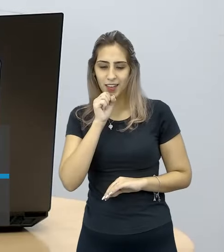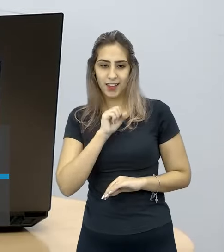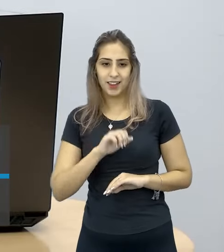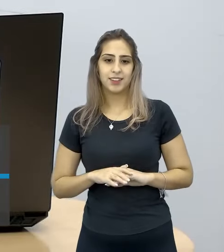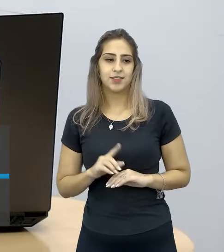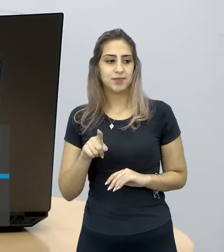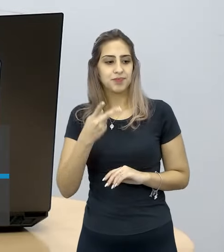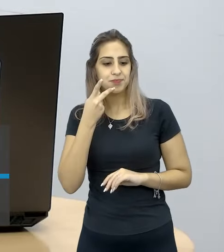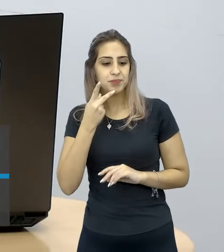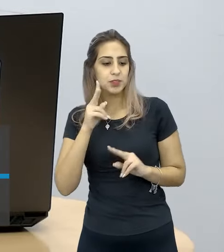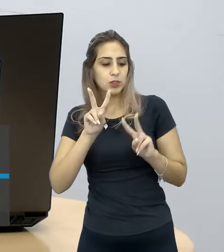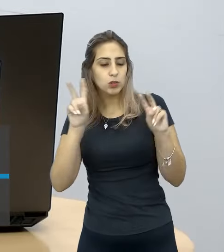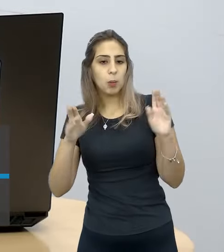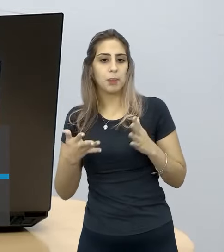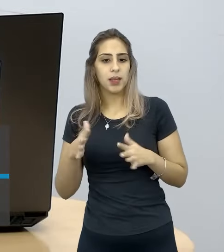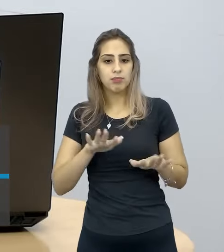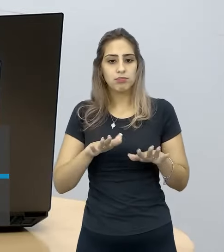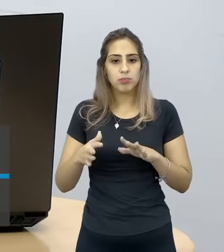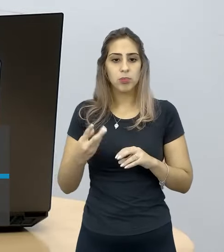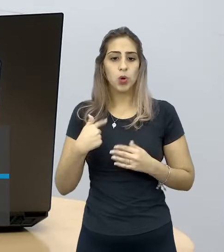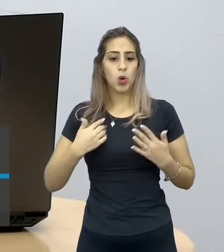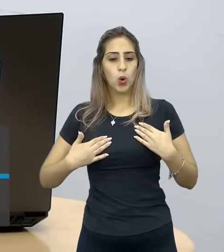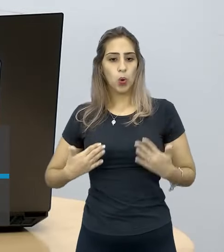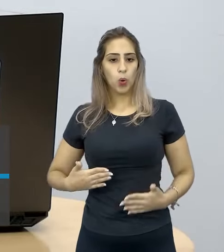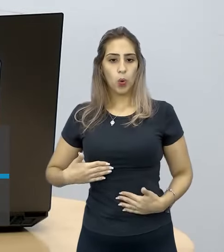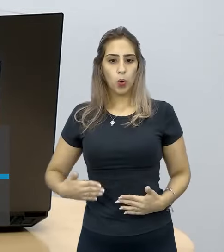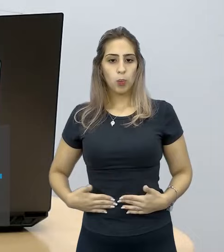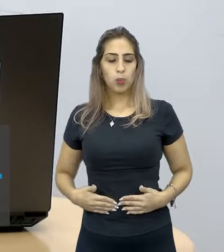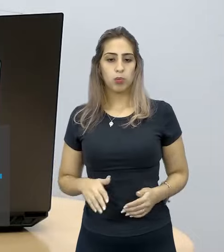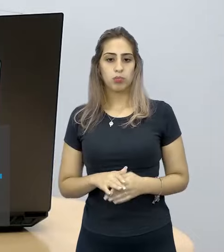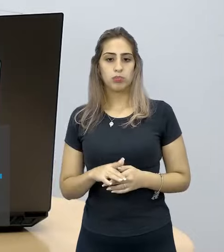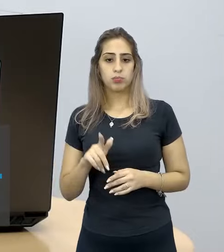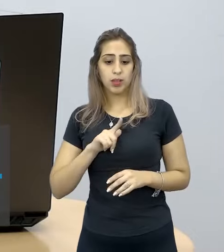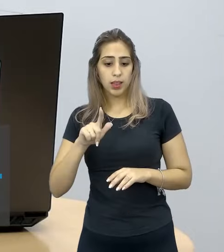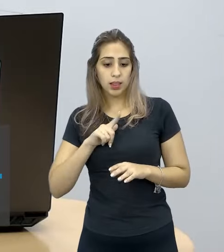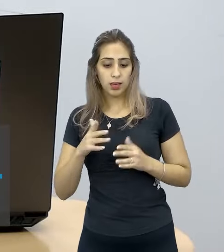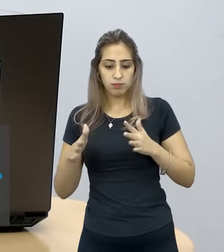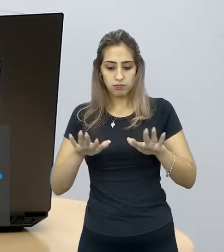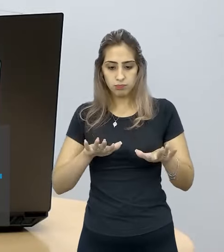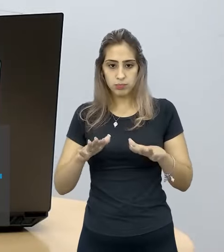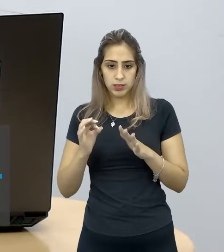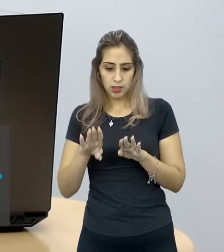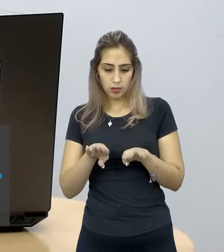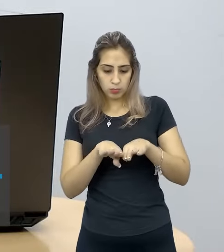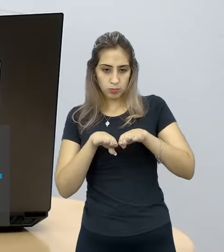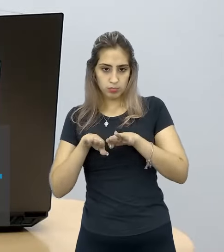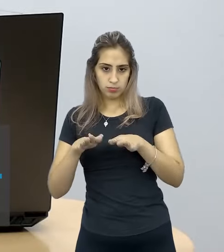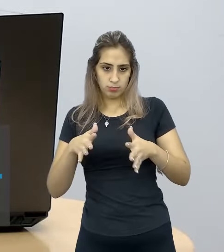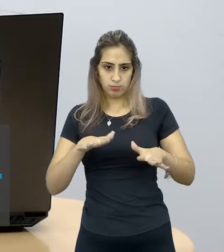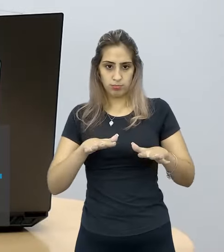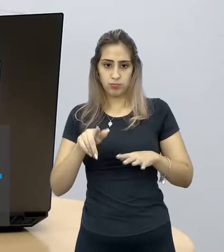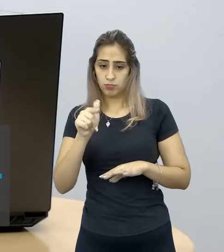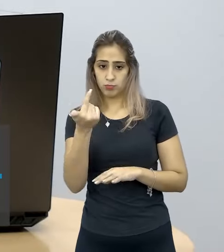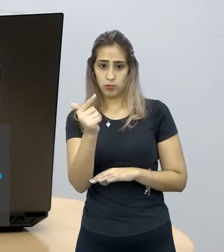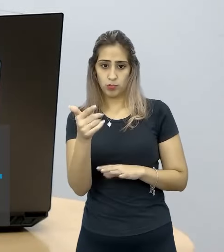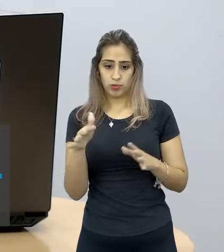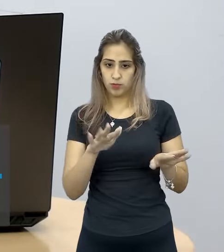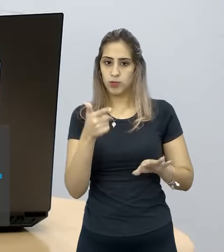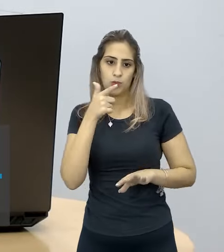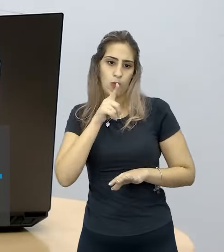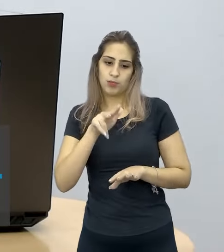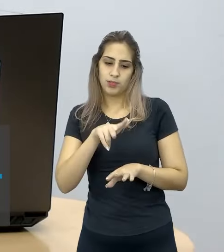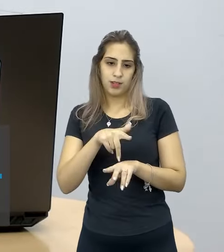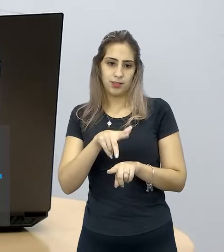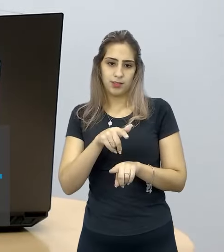ele fala sobre equilíbrio, o corpo, né? Que o equilíbrio nessa parte aí é fundamental. Se você não tem equilíbrio, você não consegue andar de